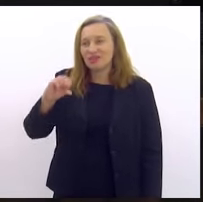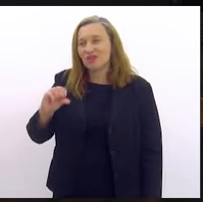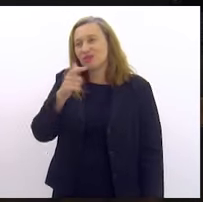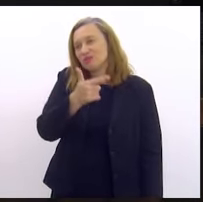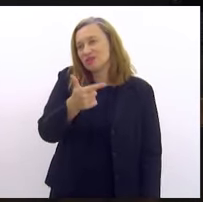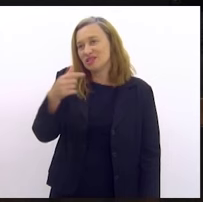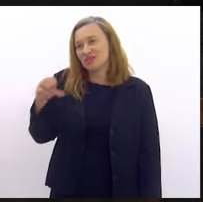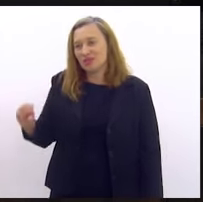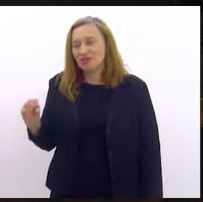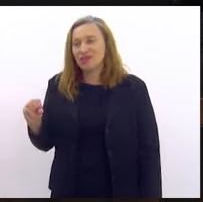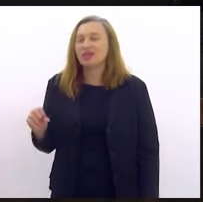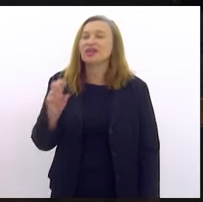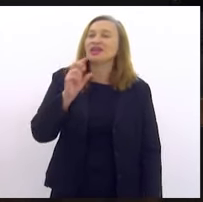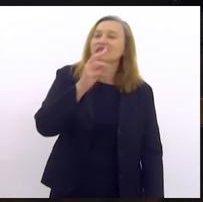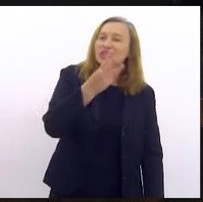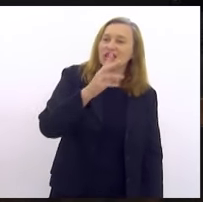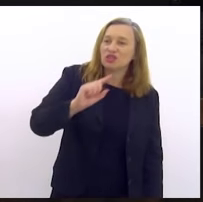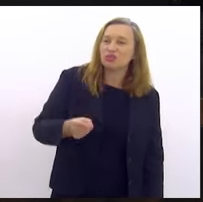1.149/2019,